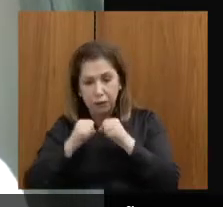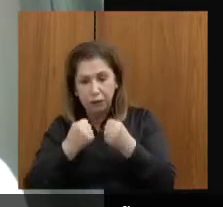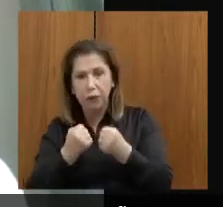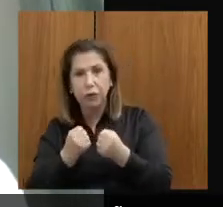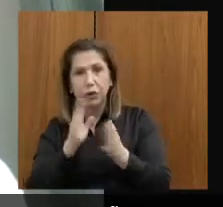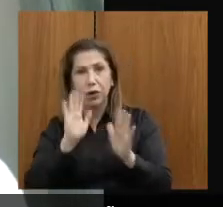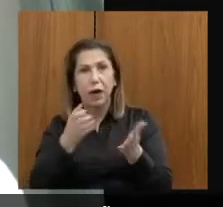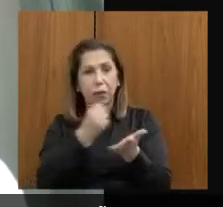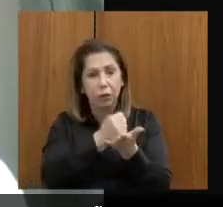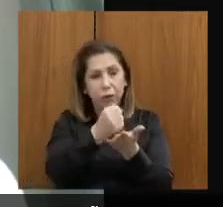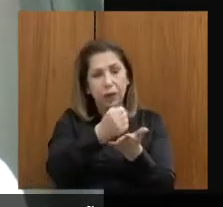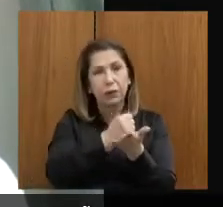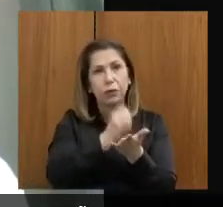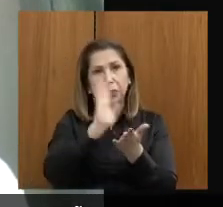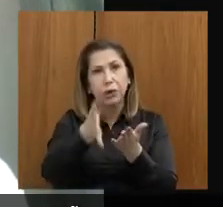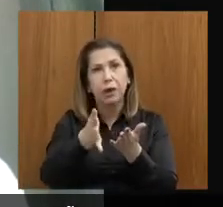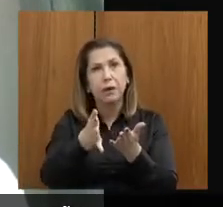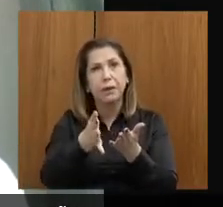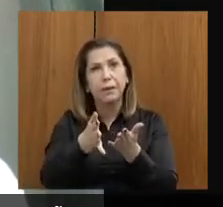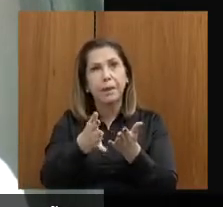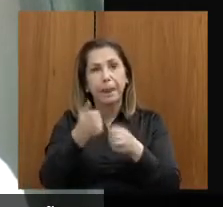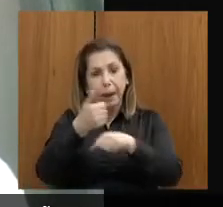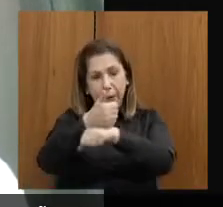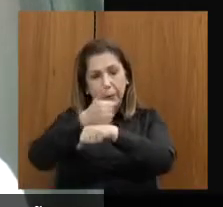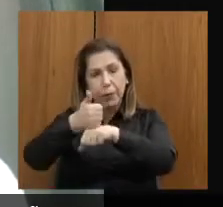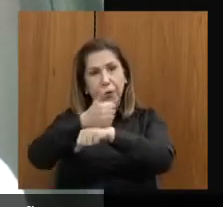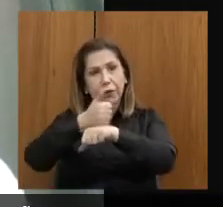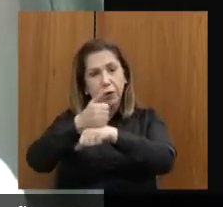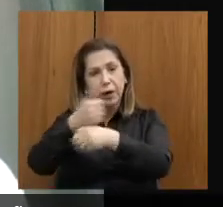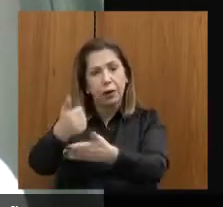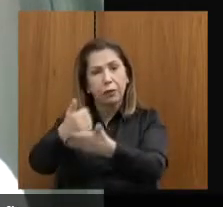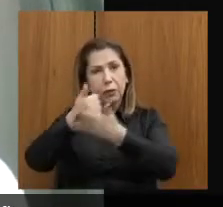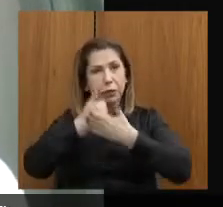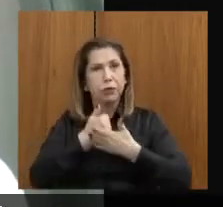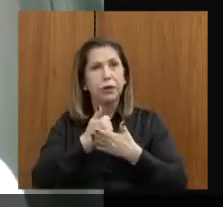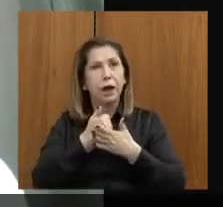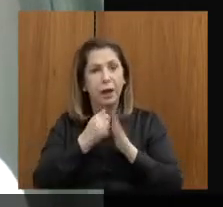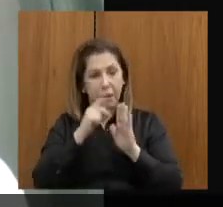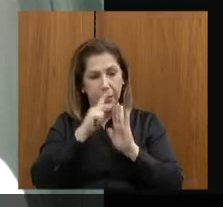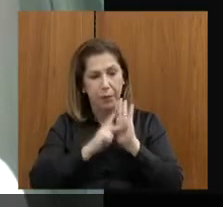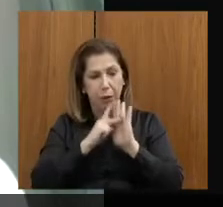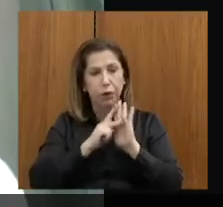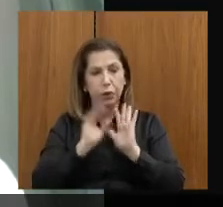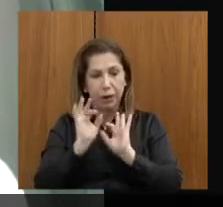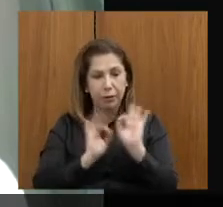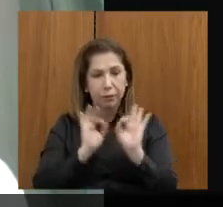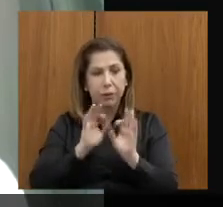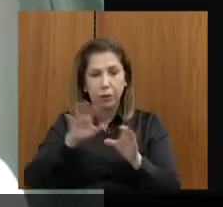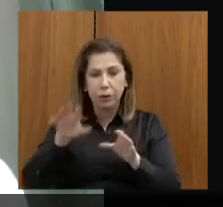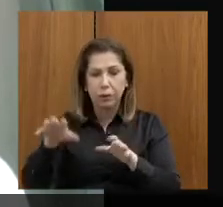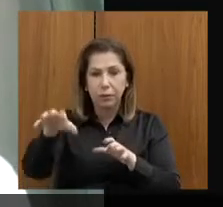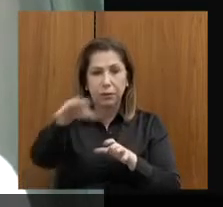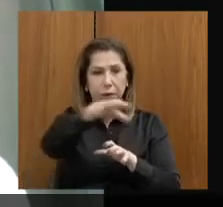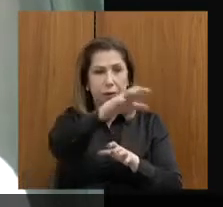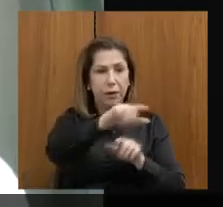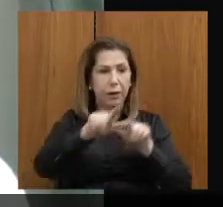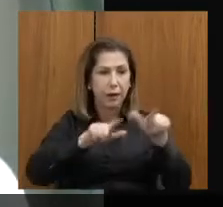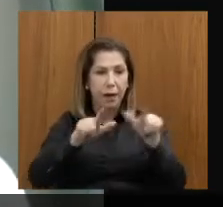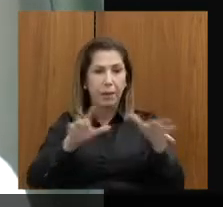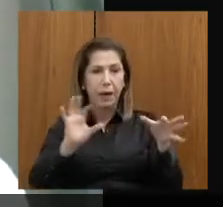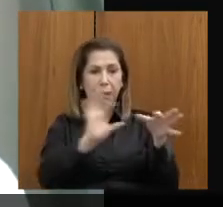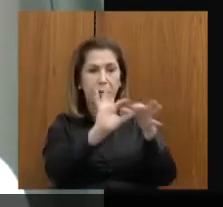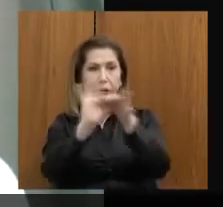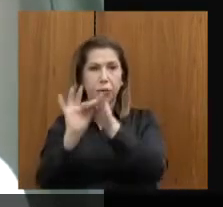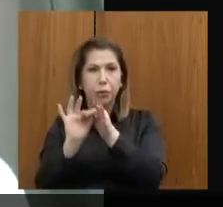contratando outro os profissionais para nos ajudar a desenvolver projetos na sua dezenas de candidatos que vão tá trabalhar em